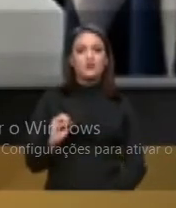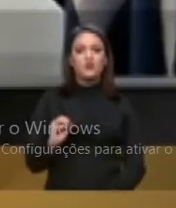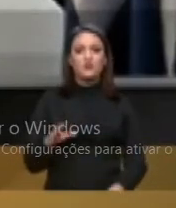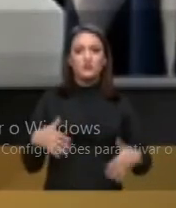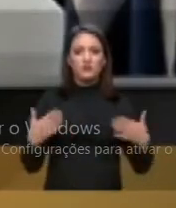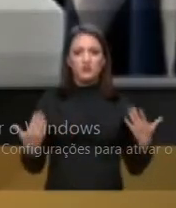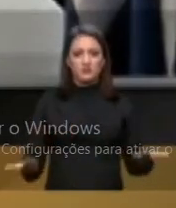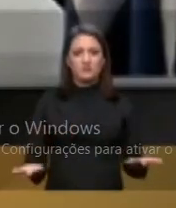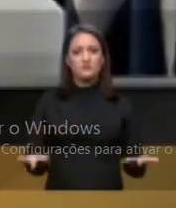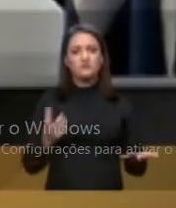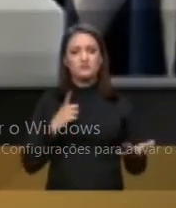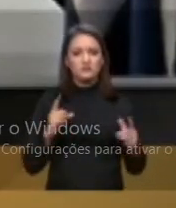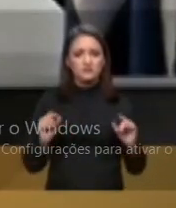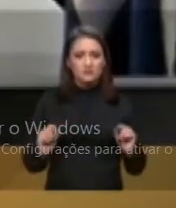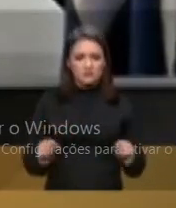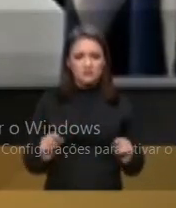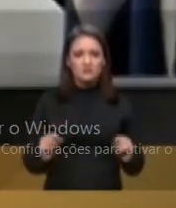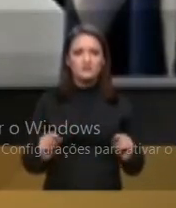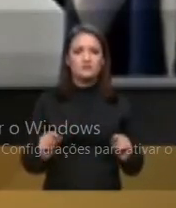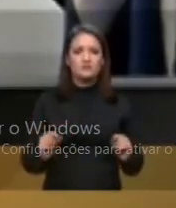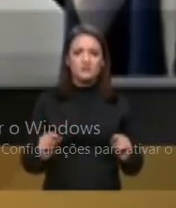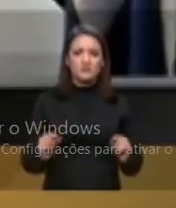LDO. Conquanto